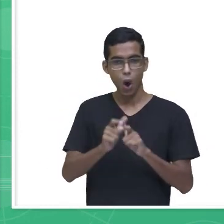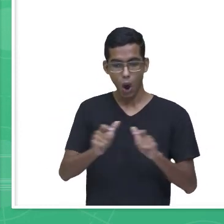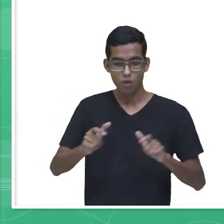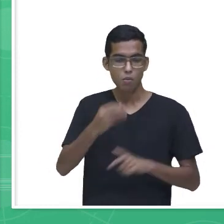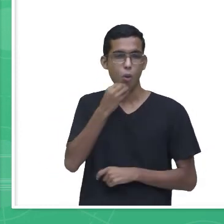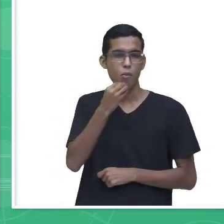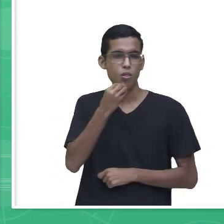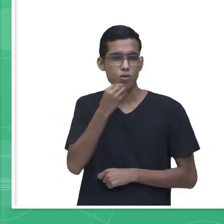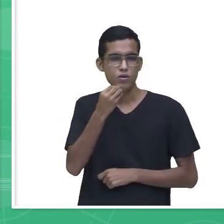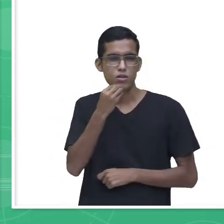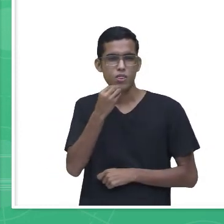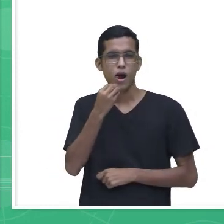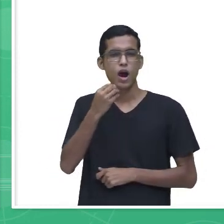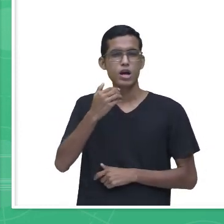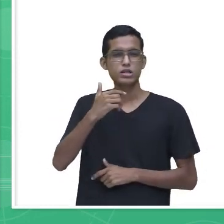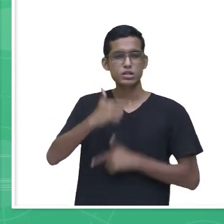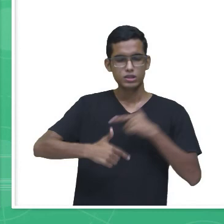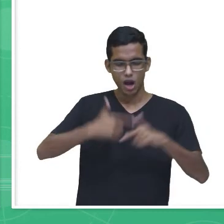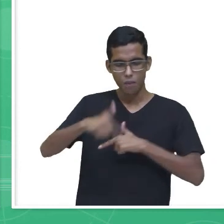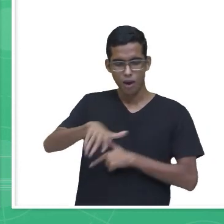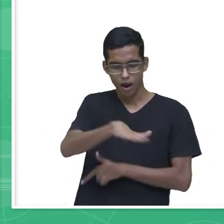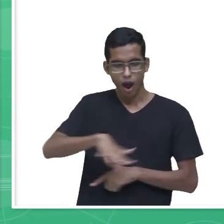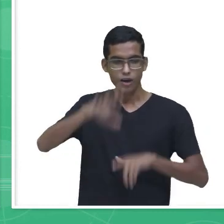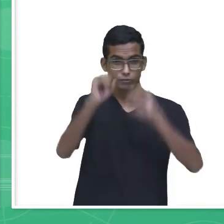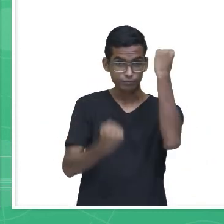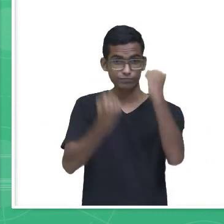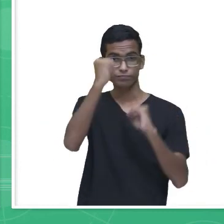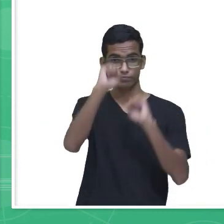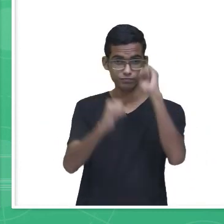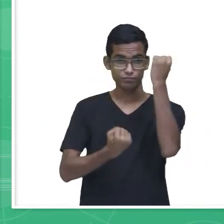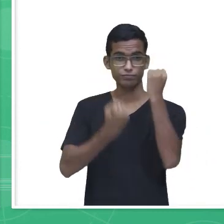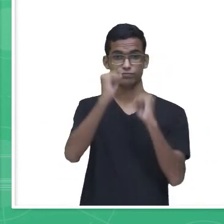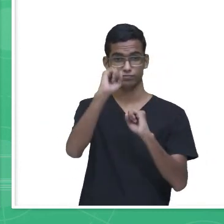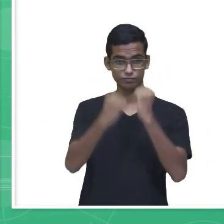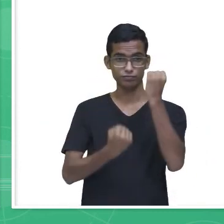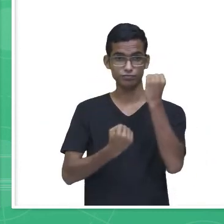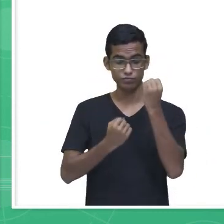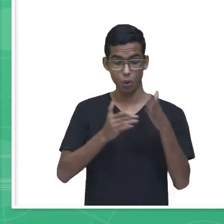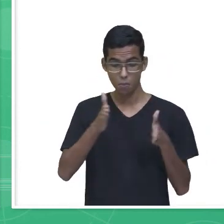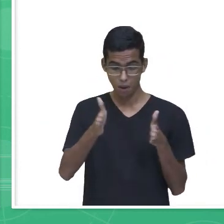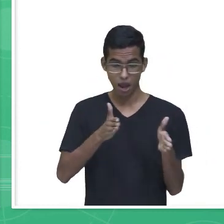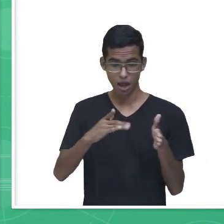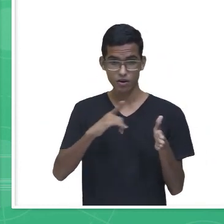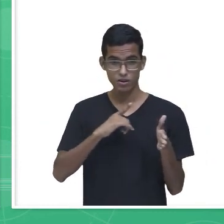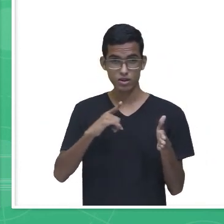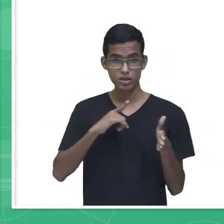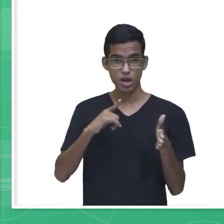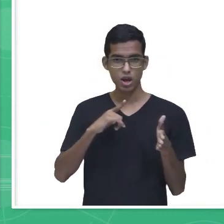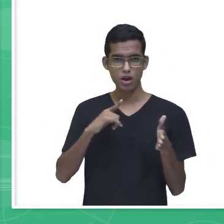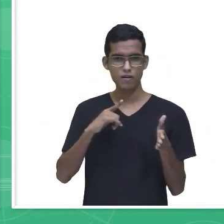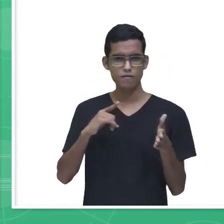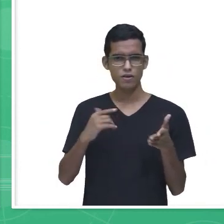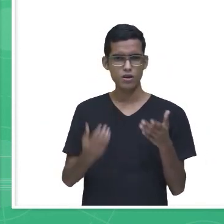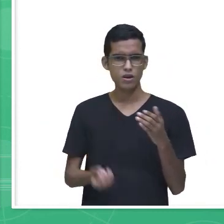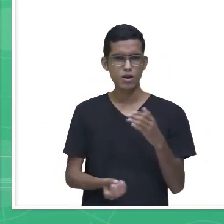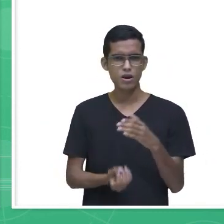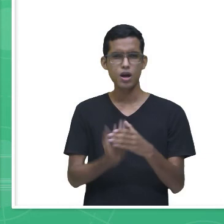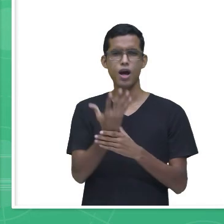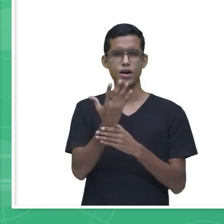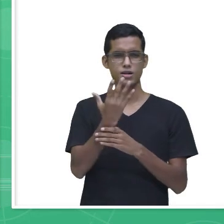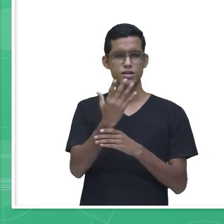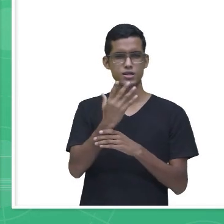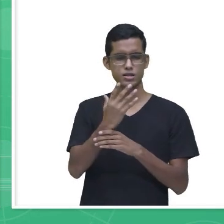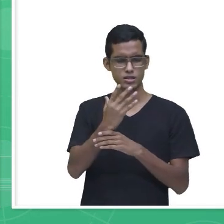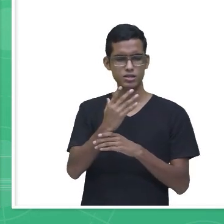das oportunidades do emprego do setor industrial, né? Foi o período em que houve a instalação das indústrias cada